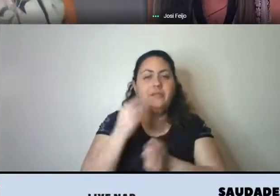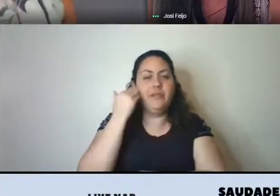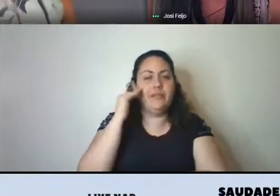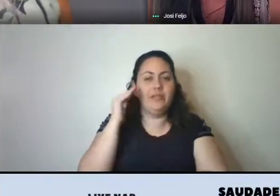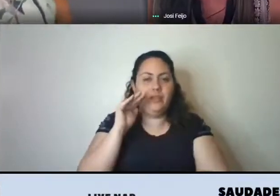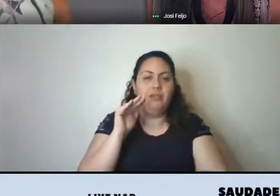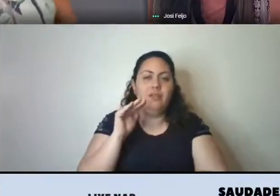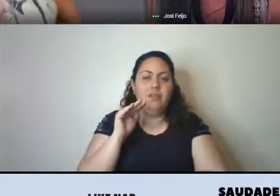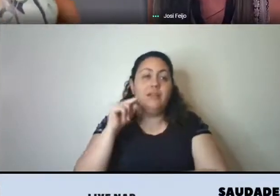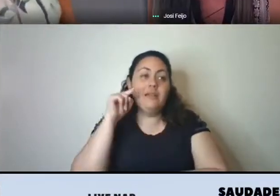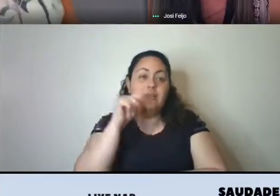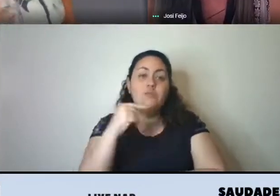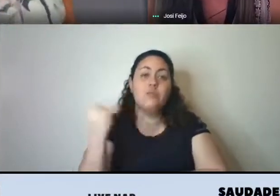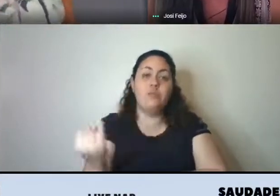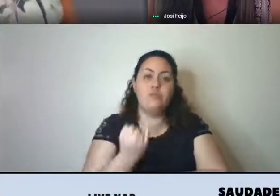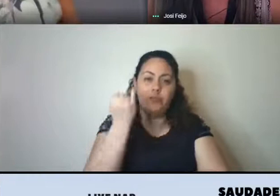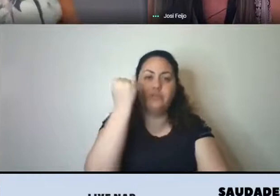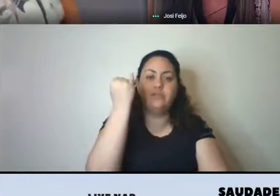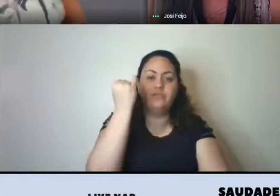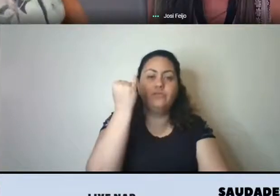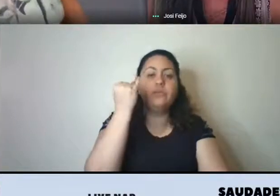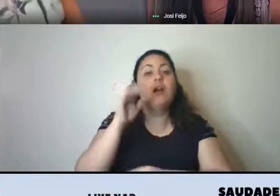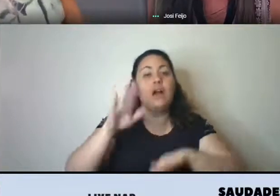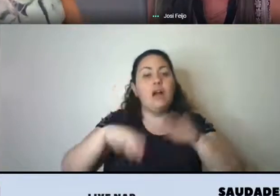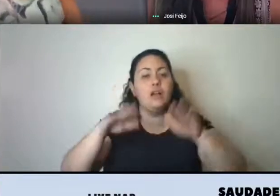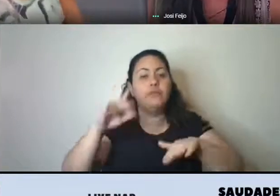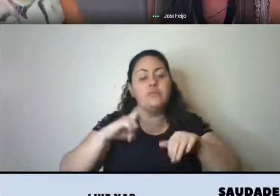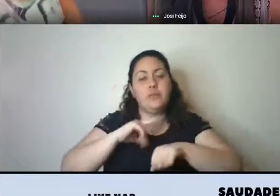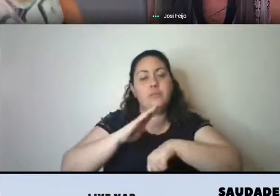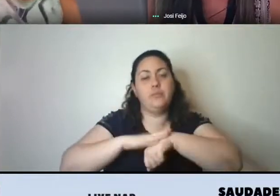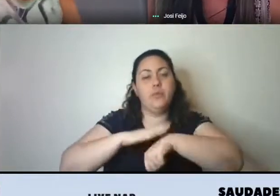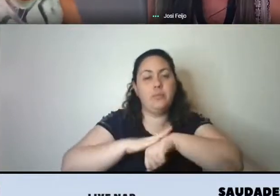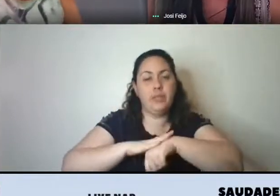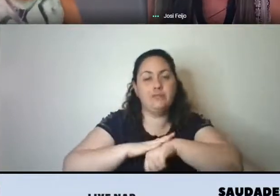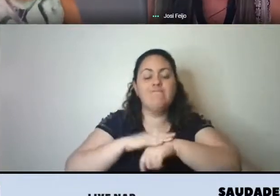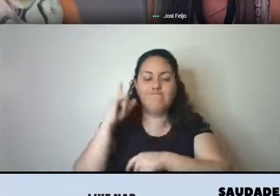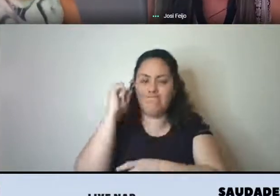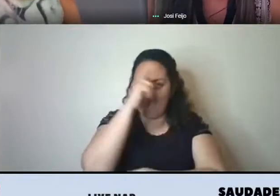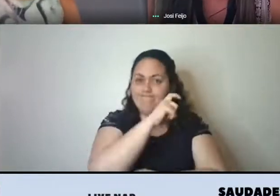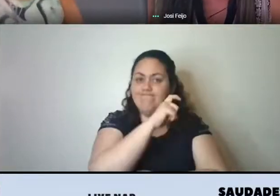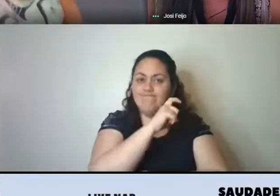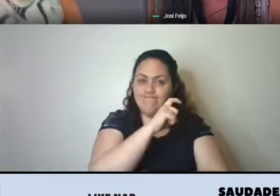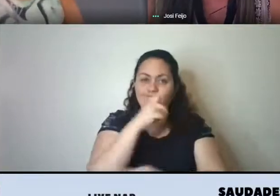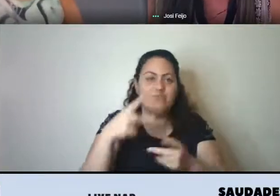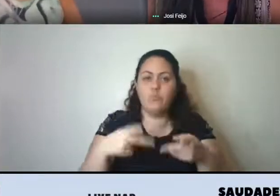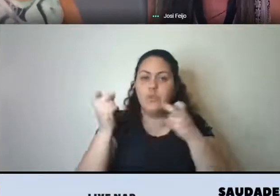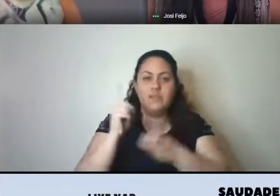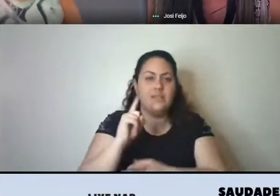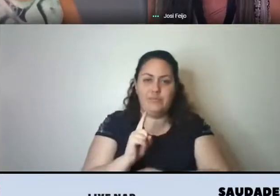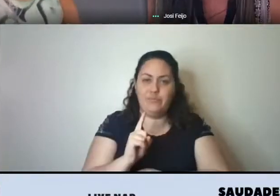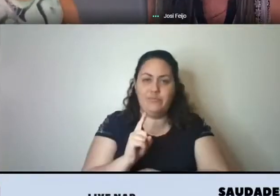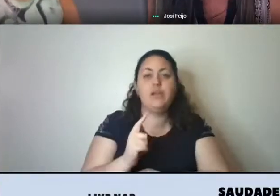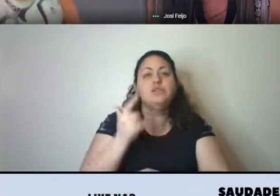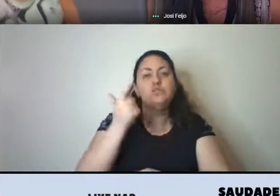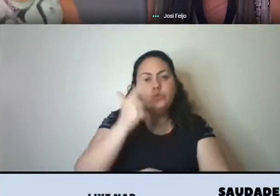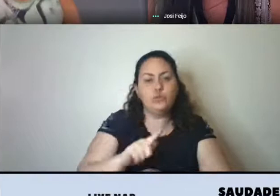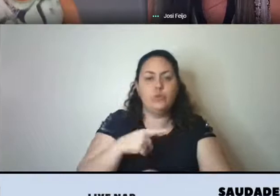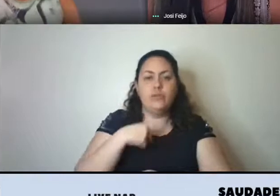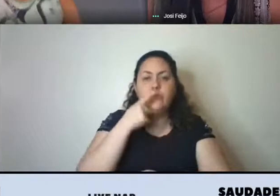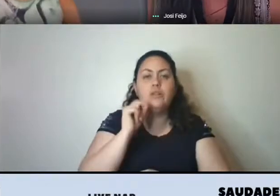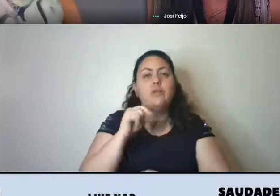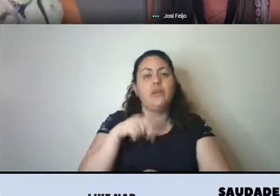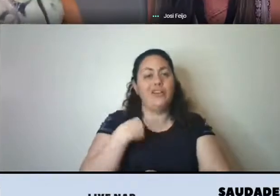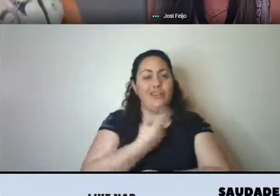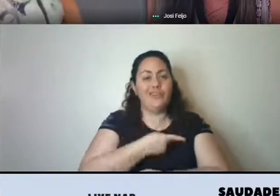importante, tem vezes e alguns momentos em que isso fica muito difícil. Né? E aí, bom, mais uma vez retomar com vocês que o NAP está